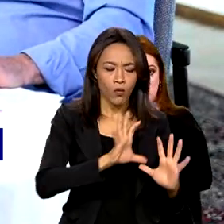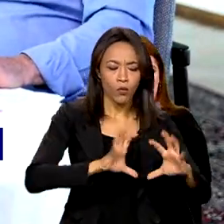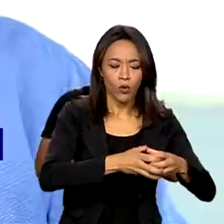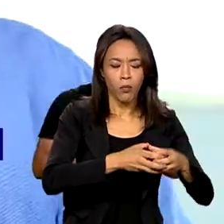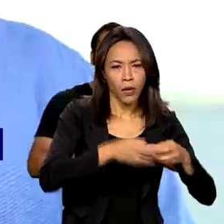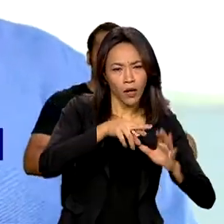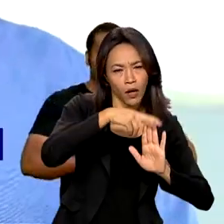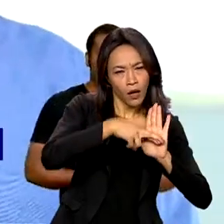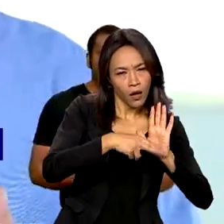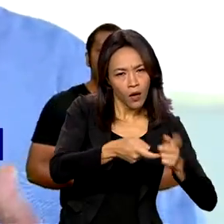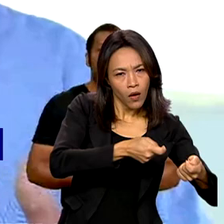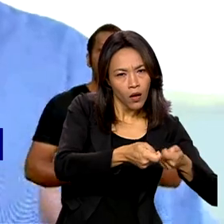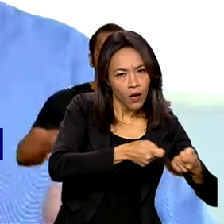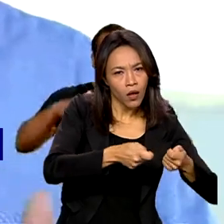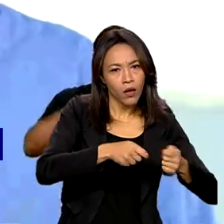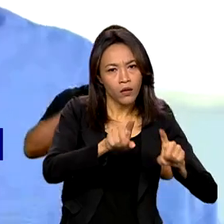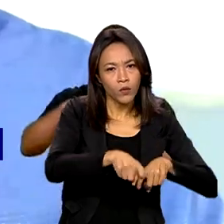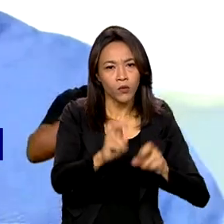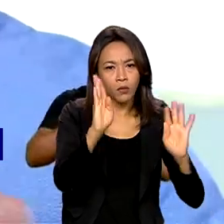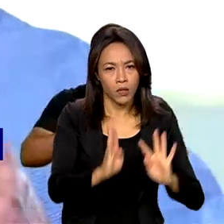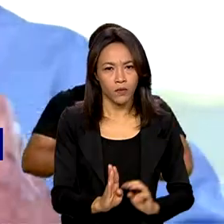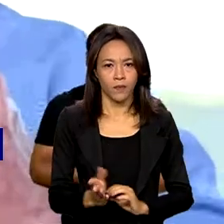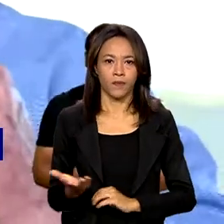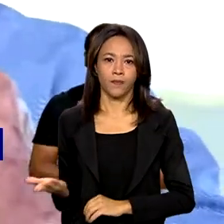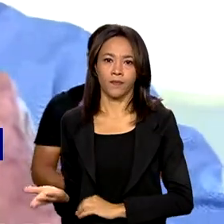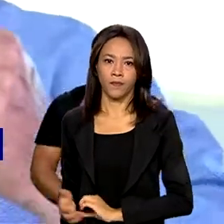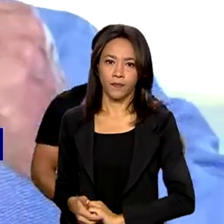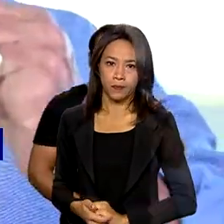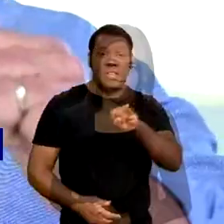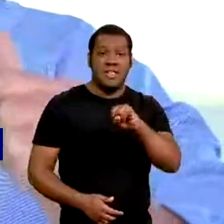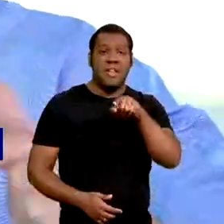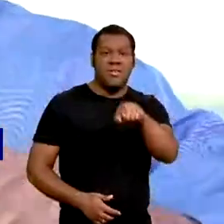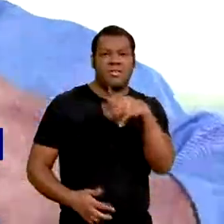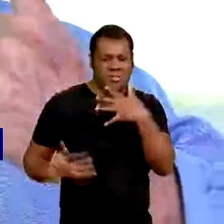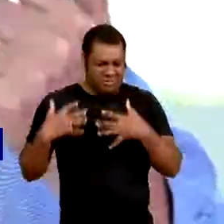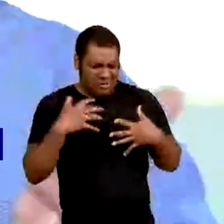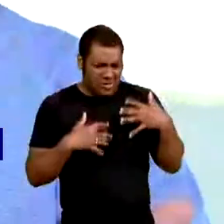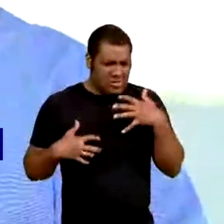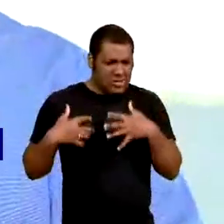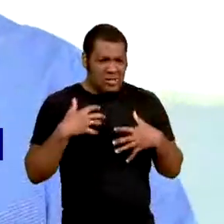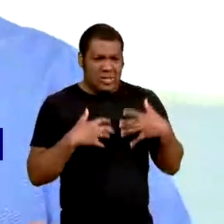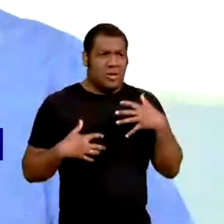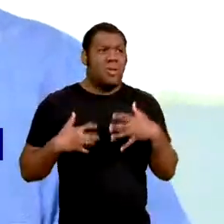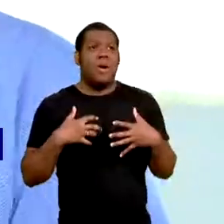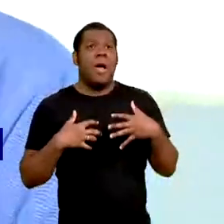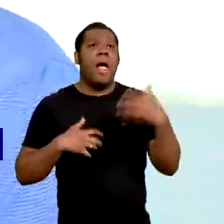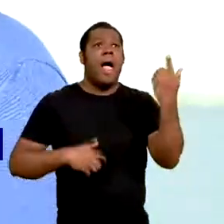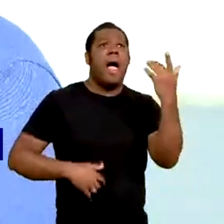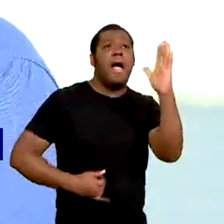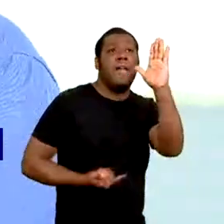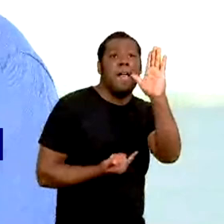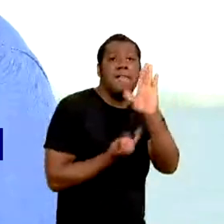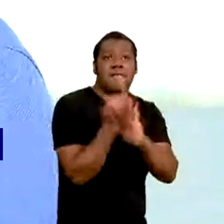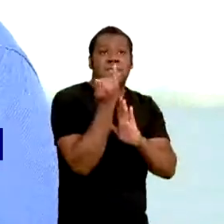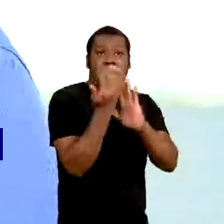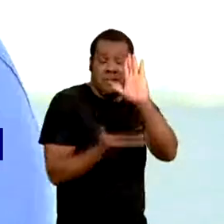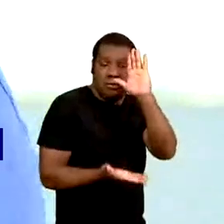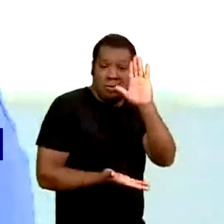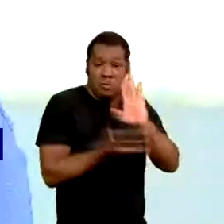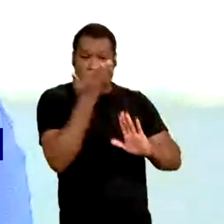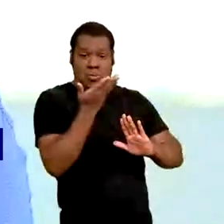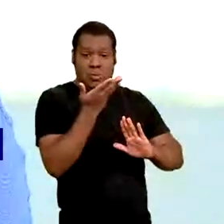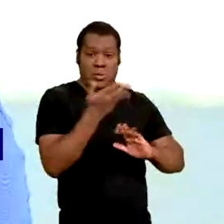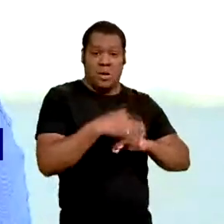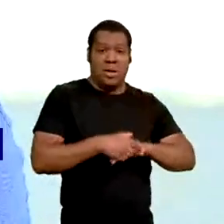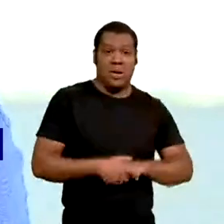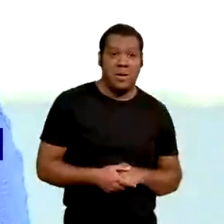brasileira se você tiver no momento de uma crise um determinado produto começa a subir muito depressa você coloca aquele mercado que está